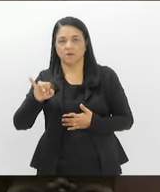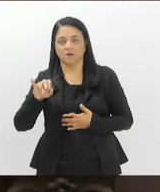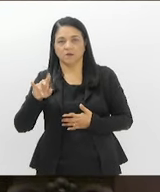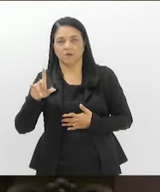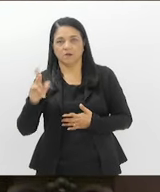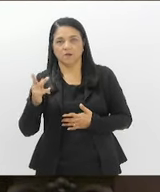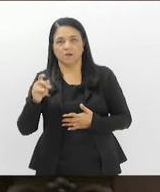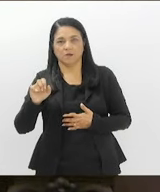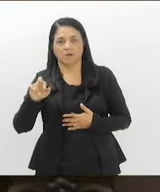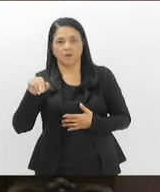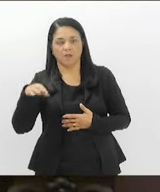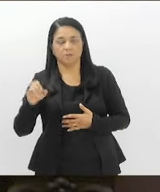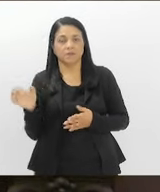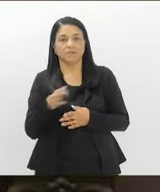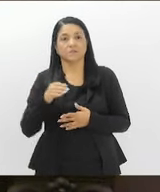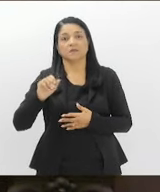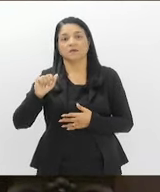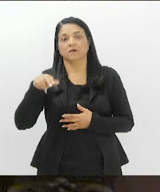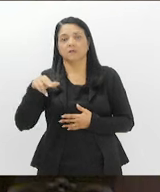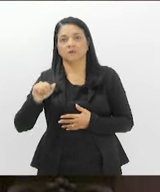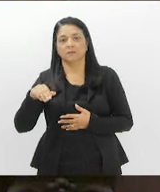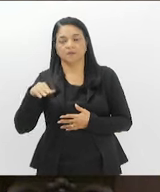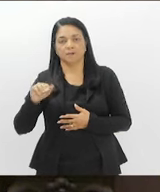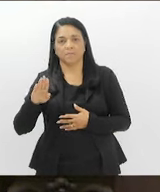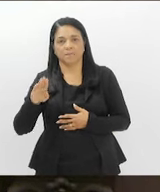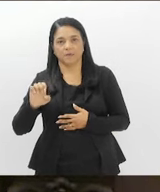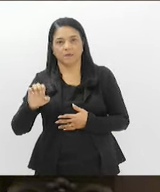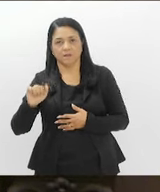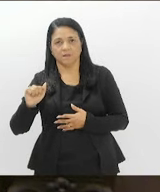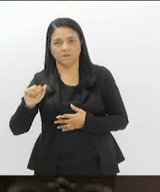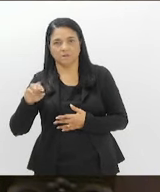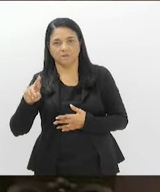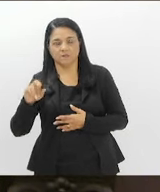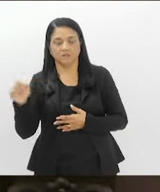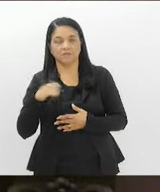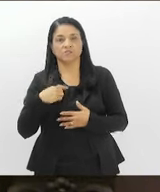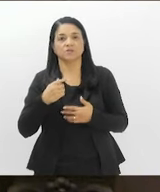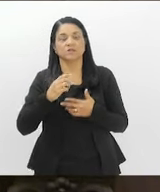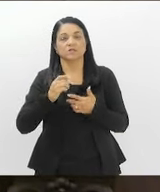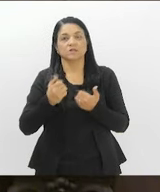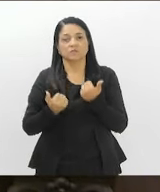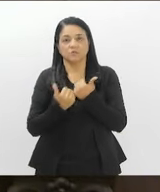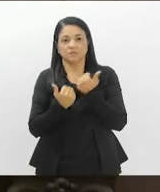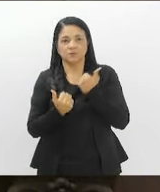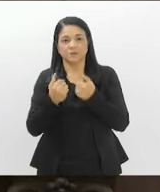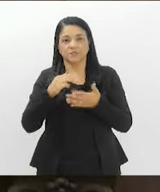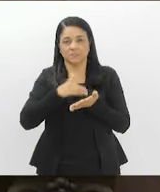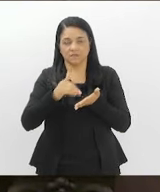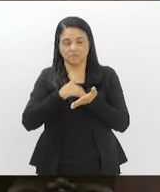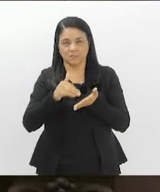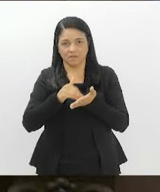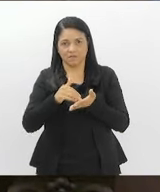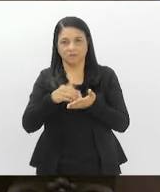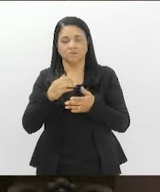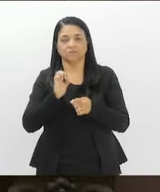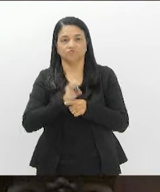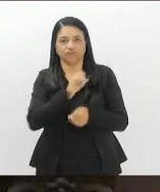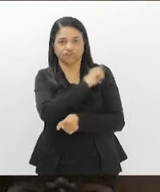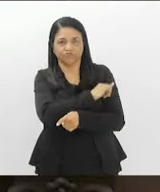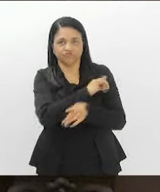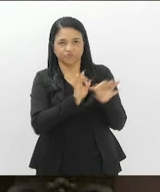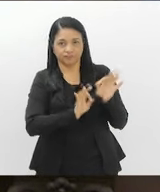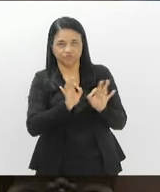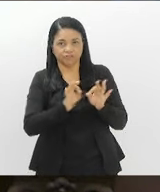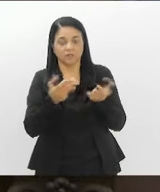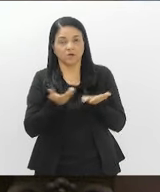a Ana Beatriz Leal, nossa subsecretária executiva de Planejamento do Estado. Agora daremos início aos